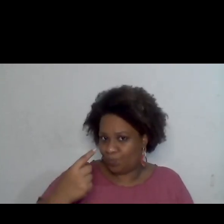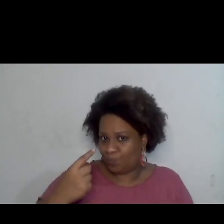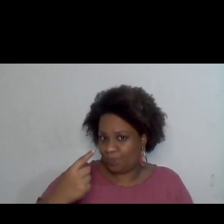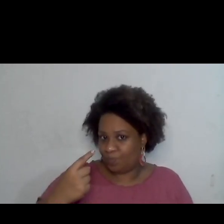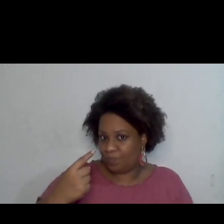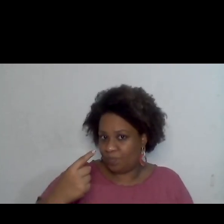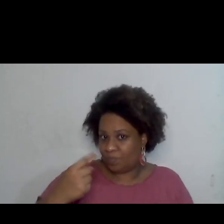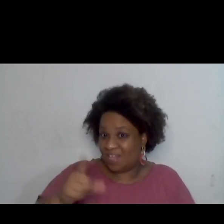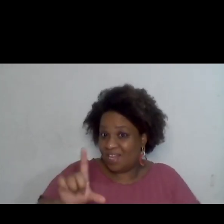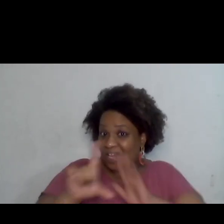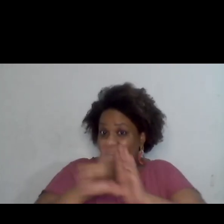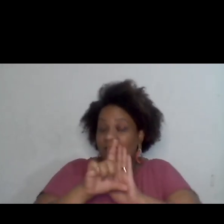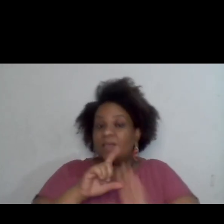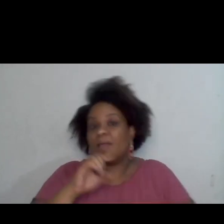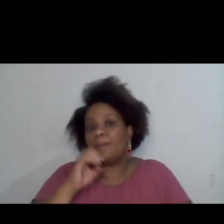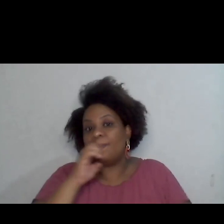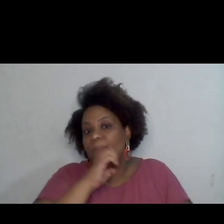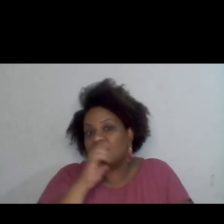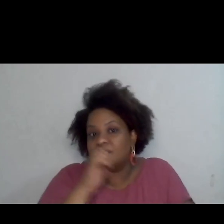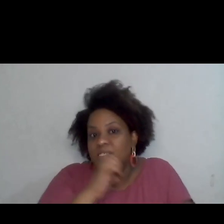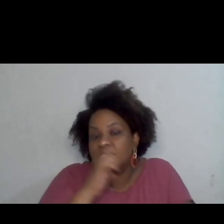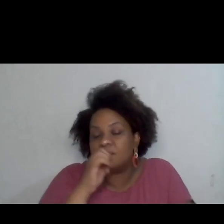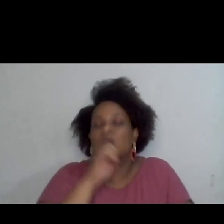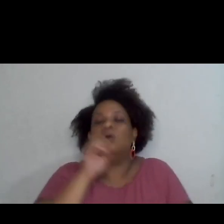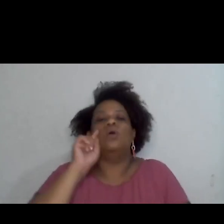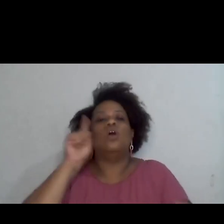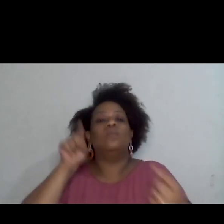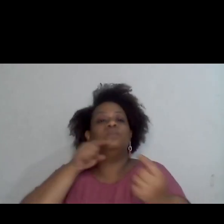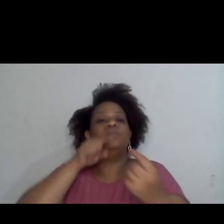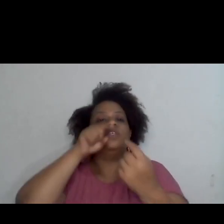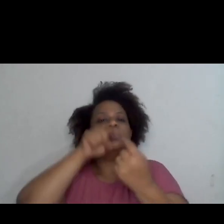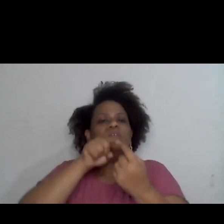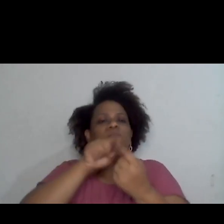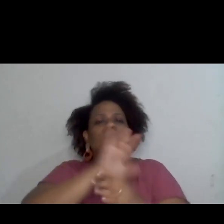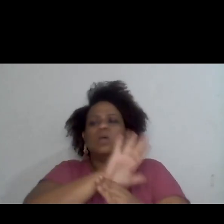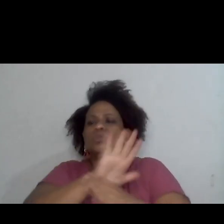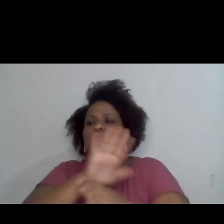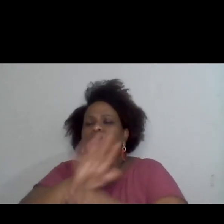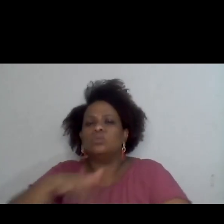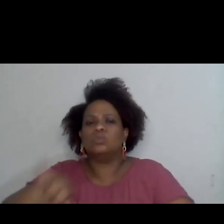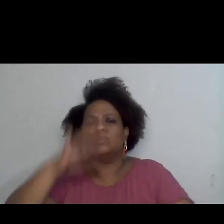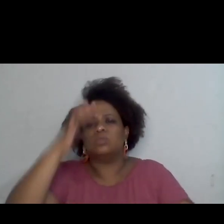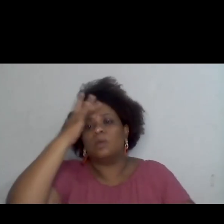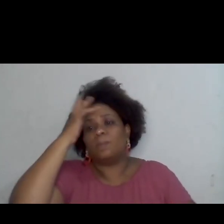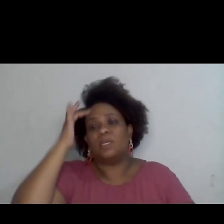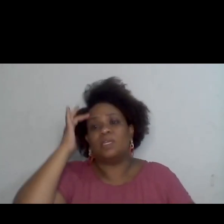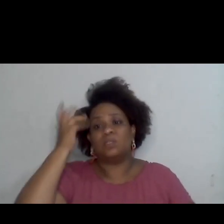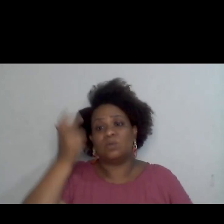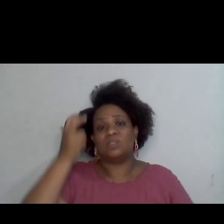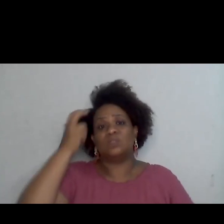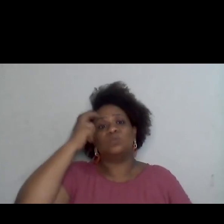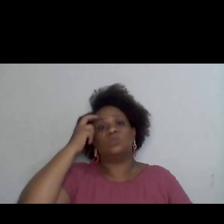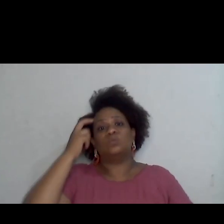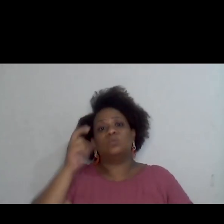lei emergencial que tinha como objetivo alcançar os fazedores, agentes culturais nos mais